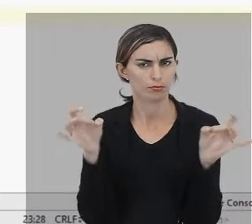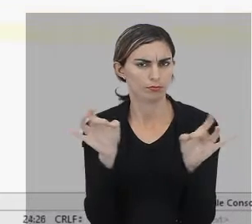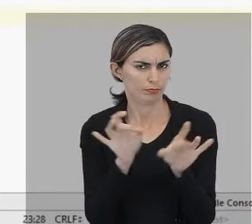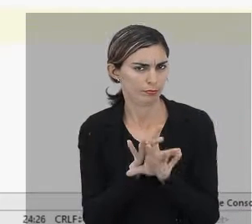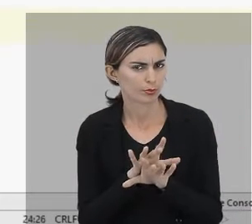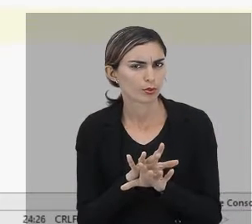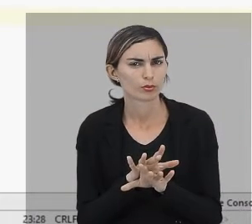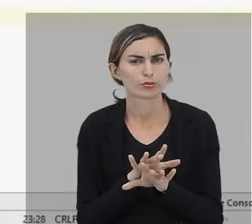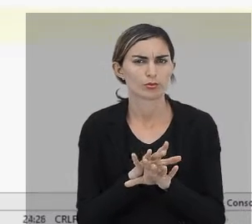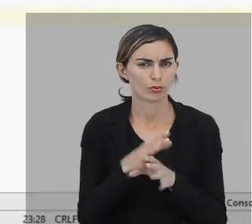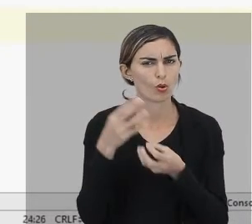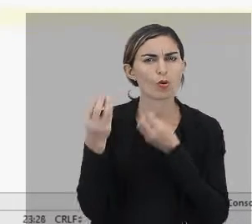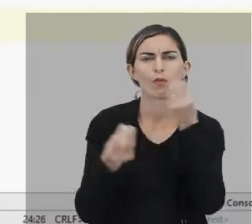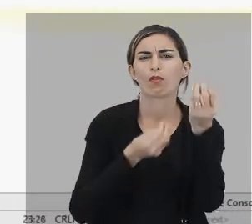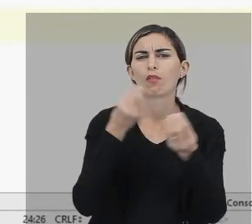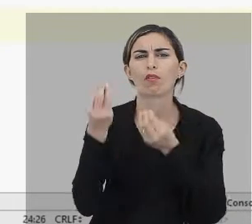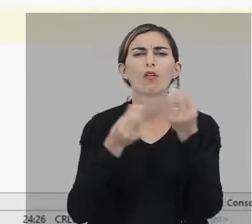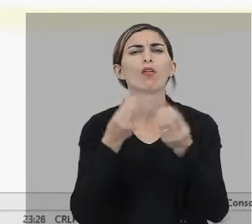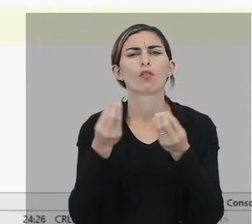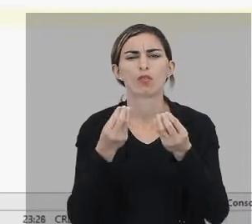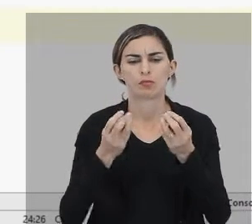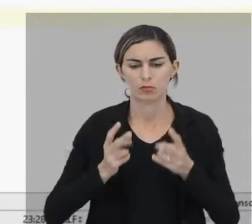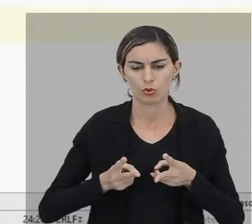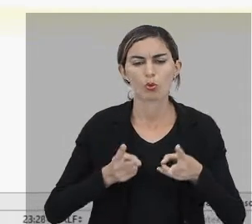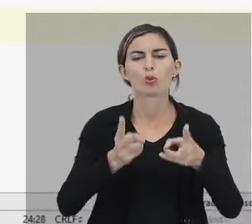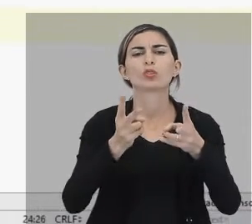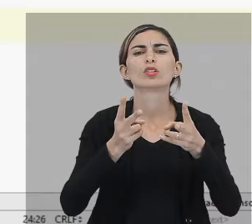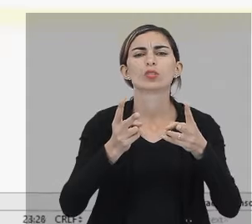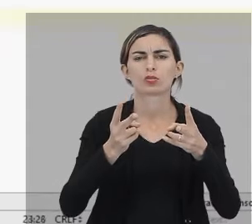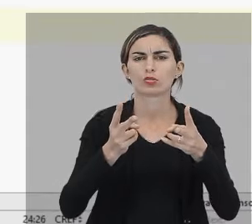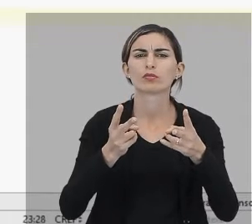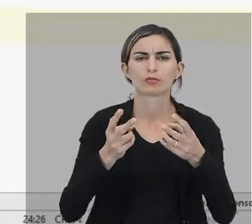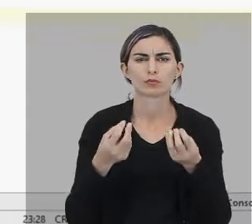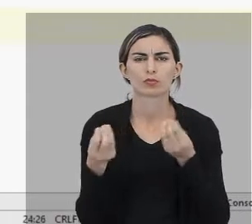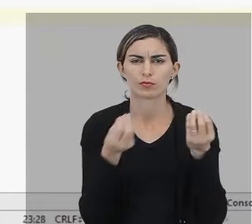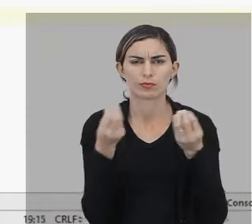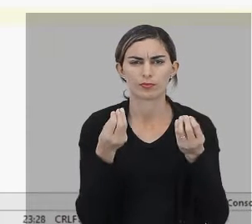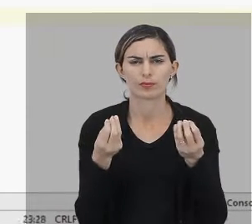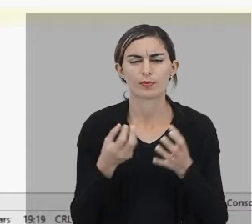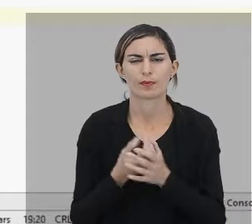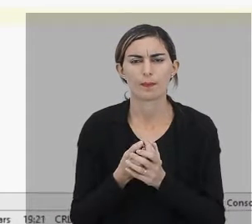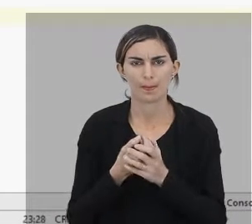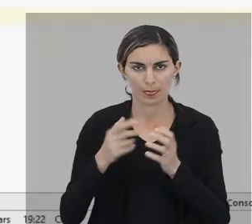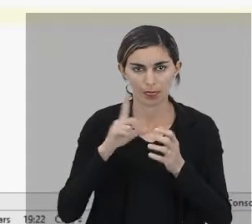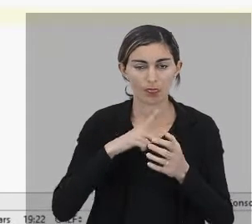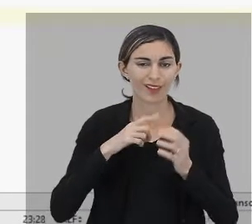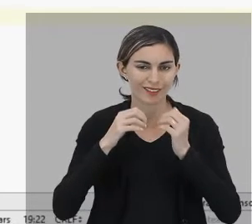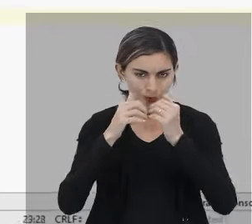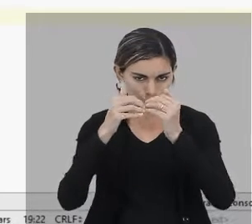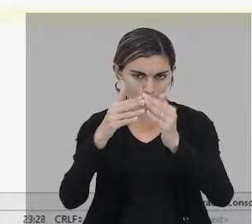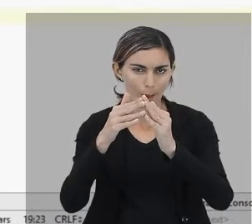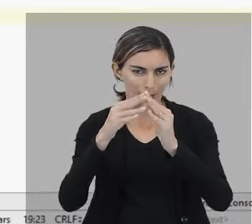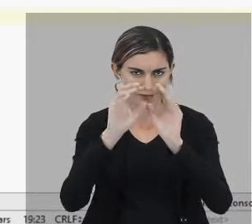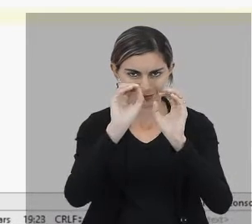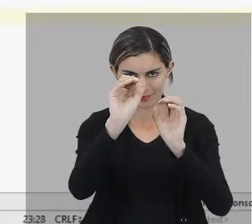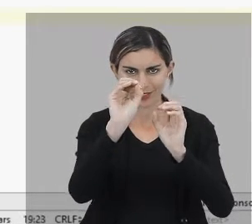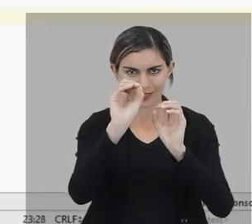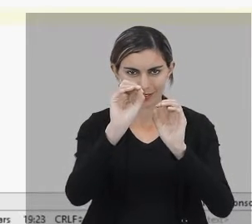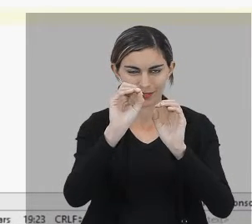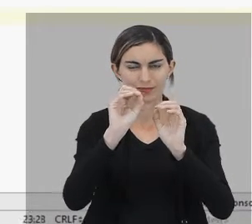Pronto. Como é que o continue funciona? Temos aqui o início com